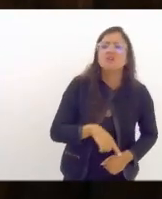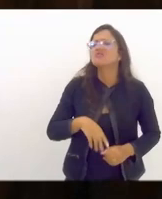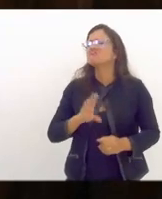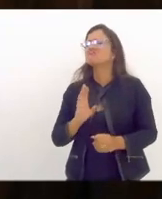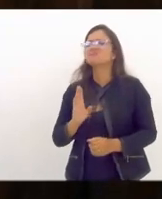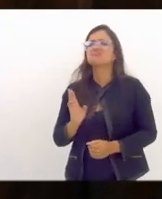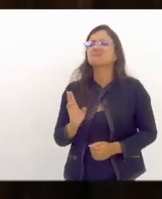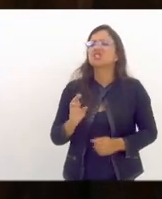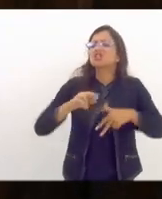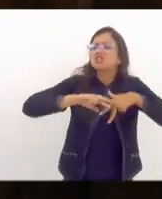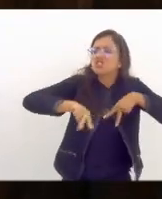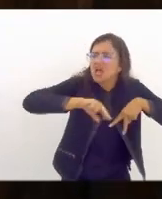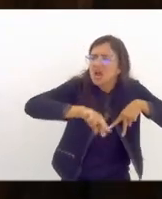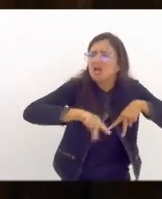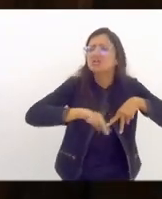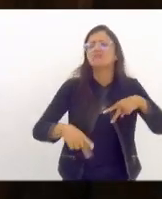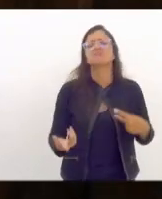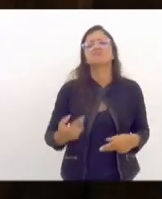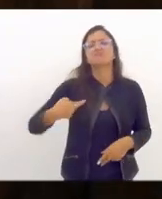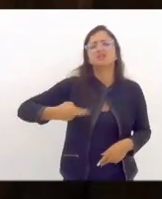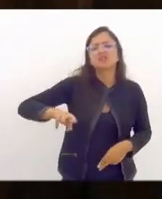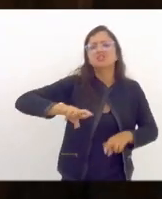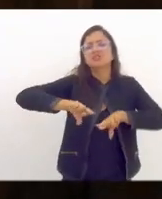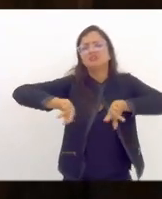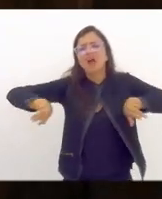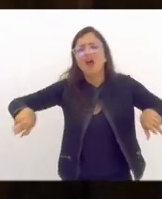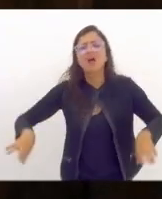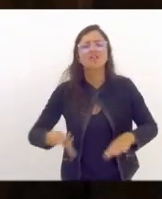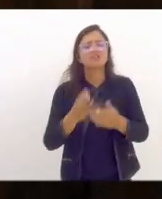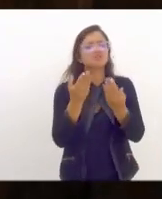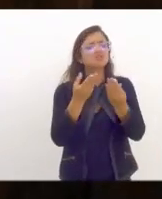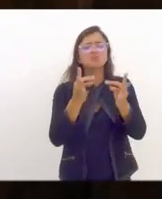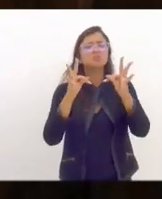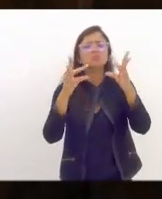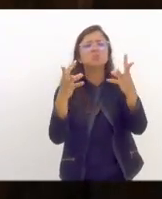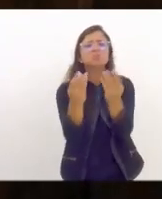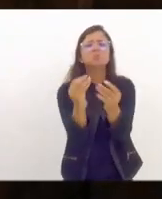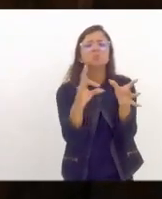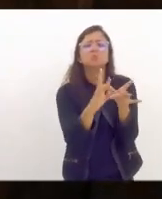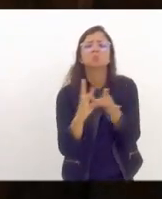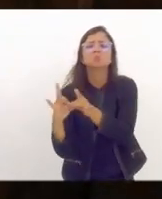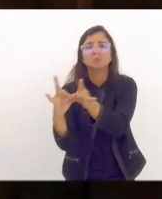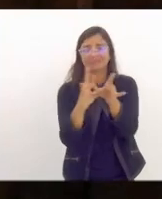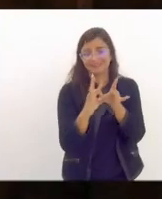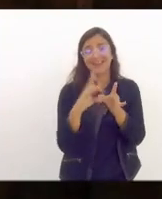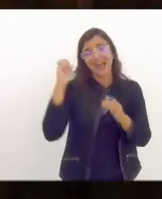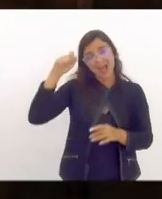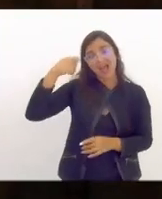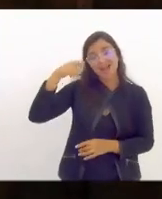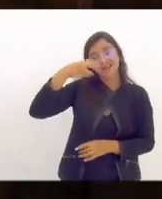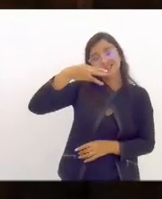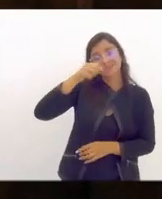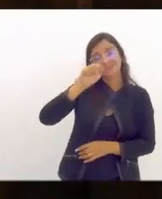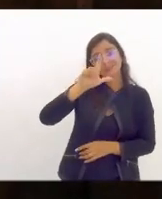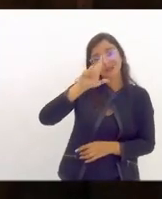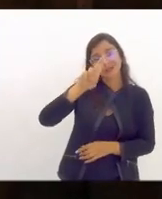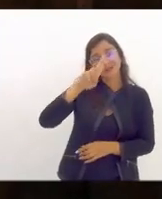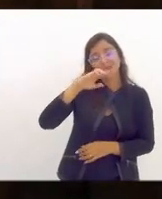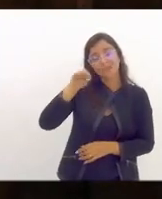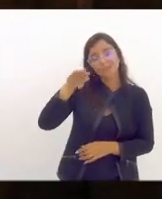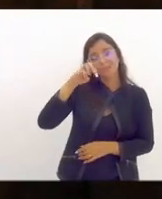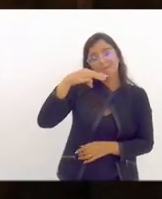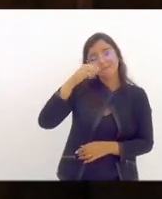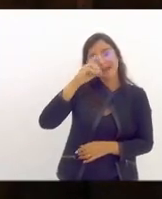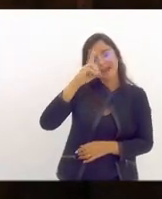religiosas formam a plateia mais bonita do Brasil isso dito pela atriz Malu Mader a gente